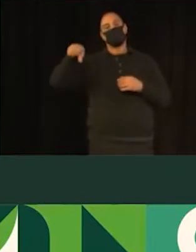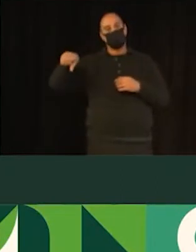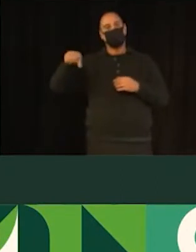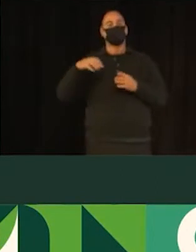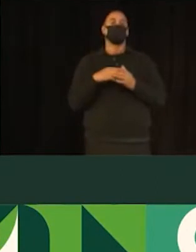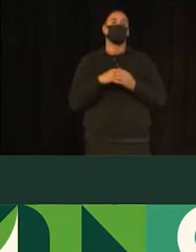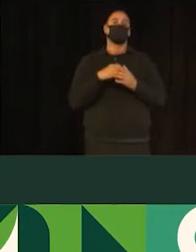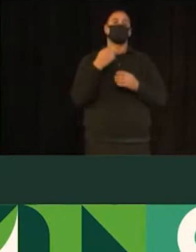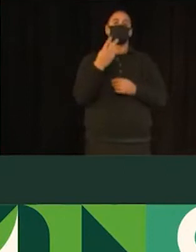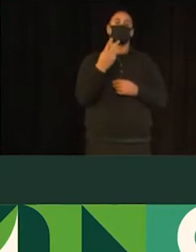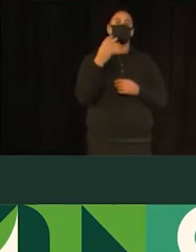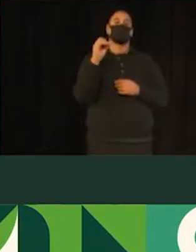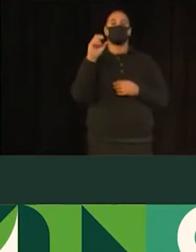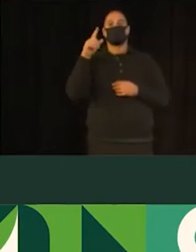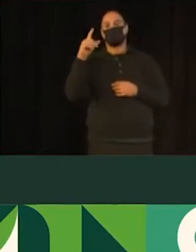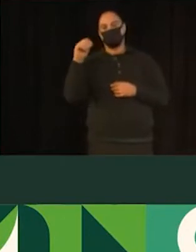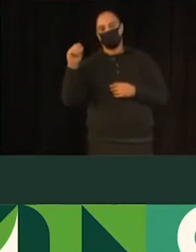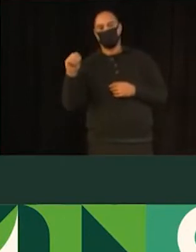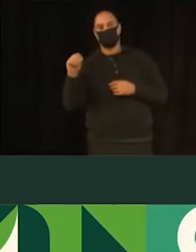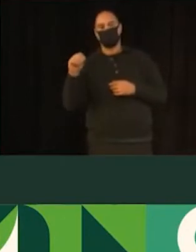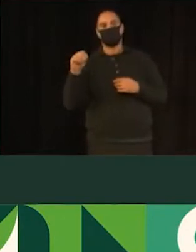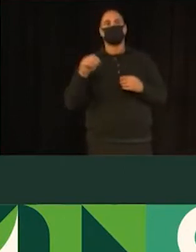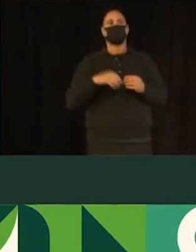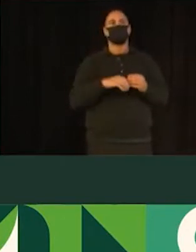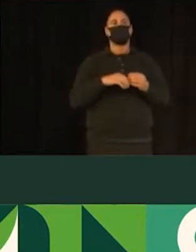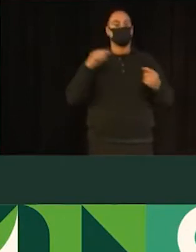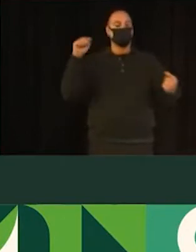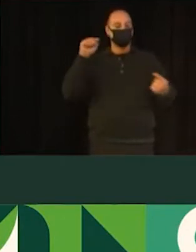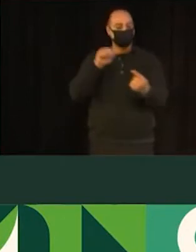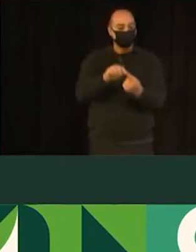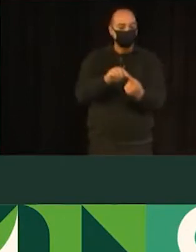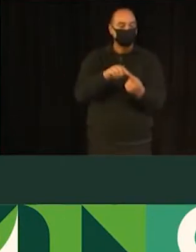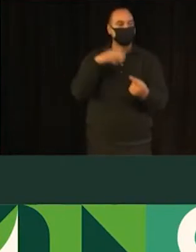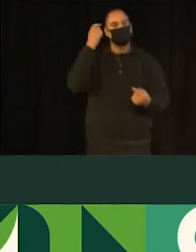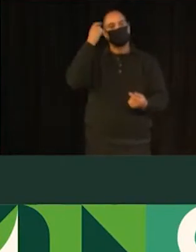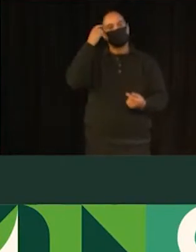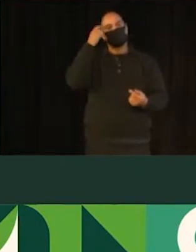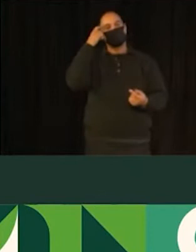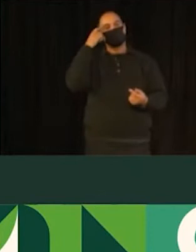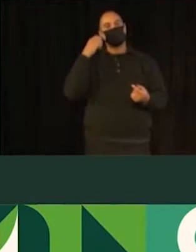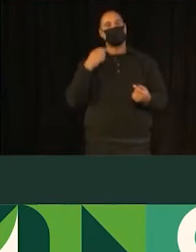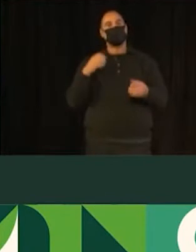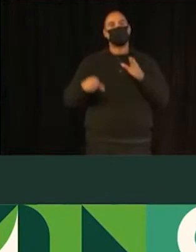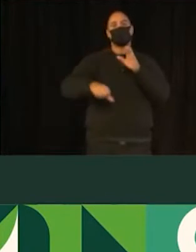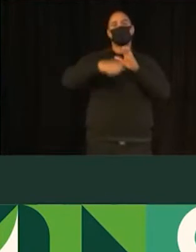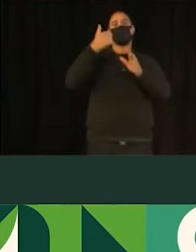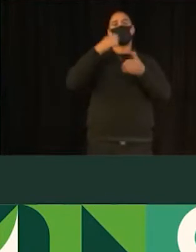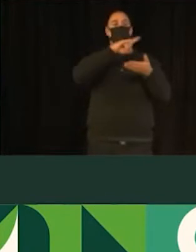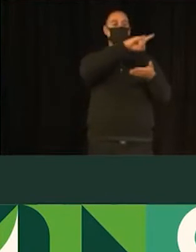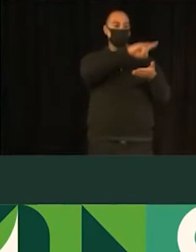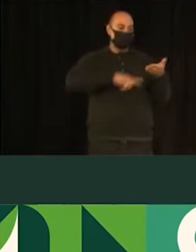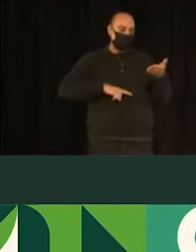Baseado nessas justificativas, então, a prefeitura fez, então, o primeiro contrato de anteprojeto,